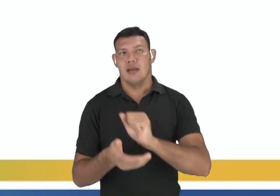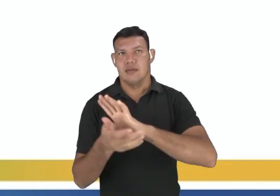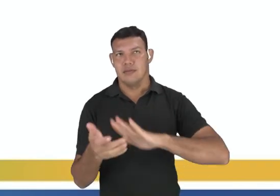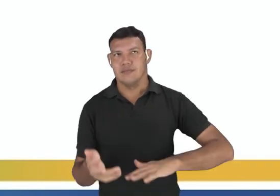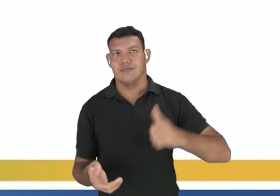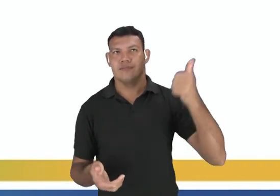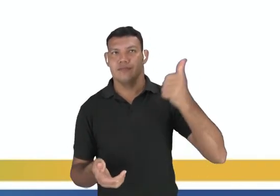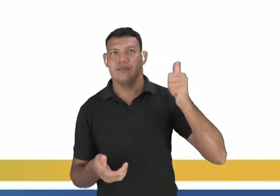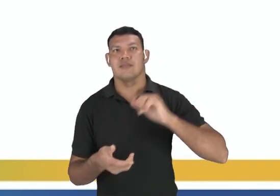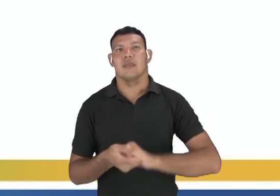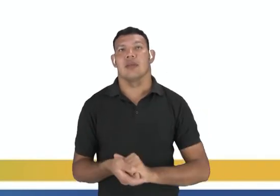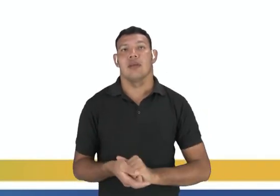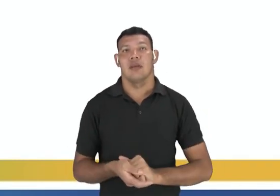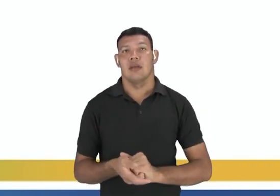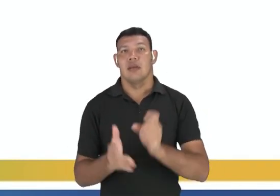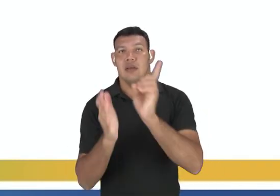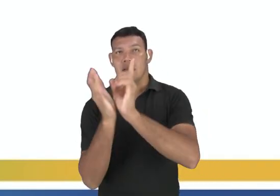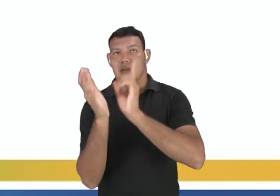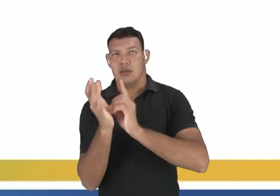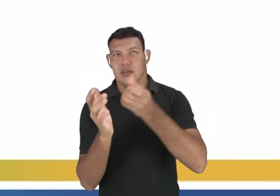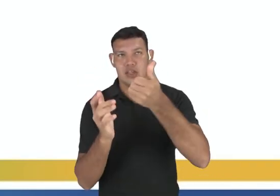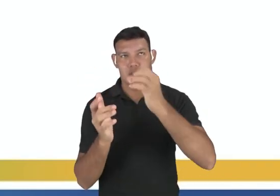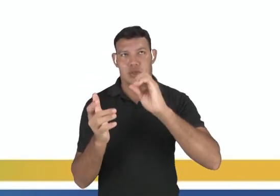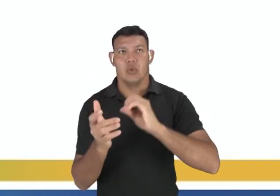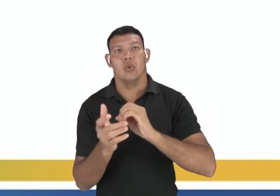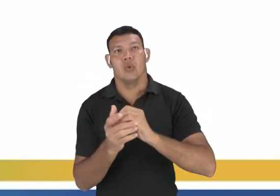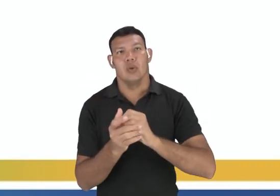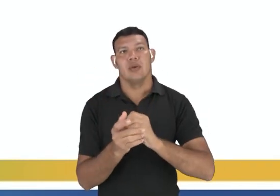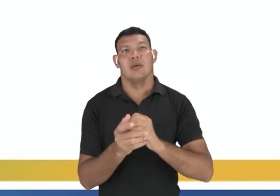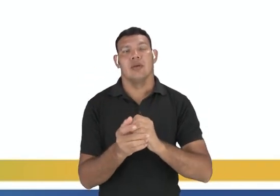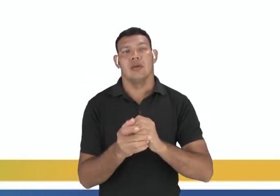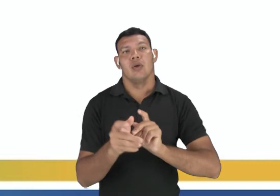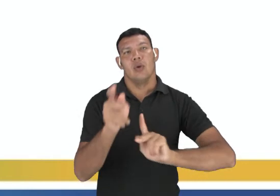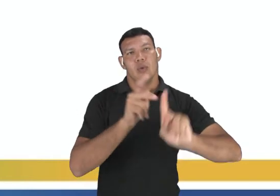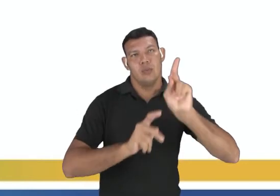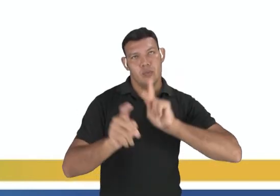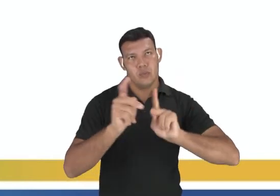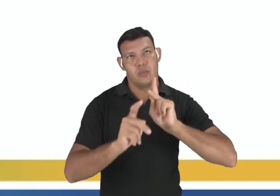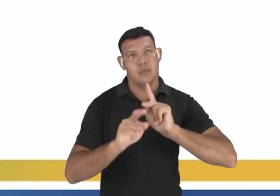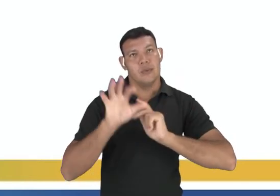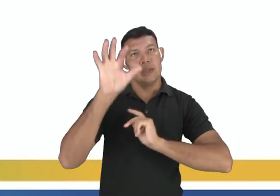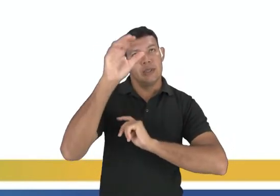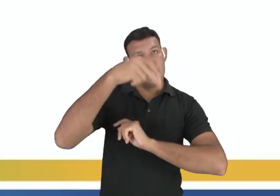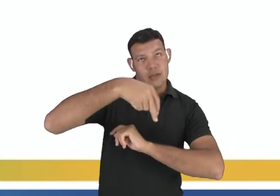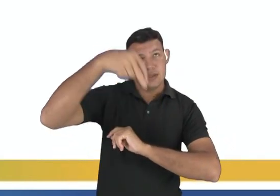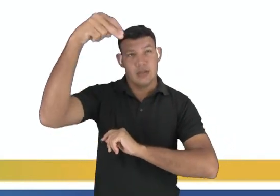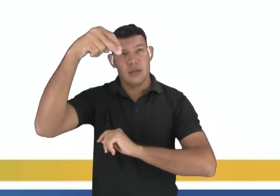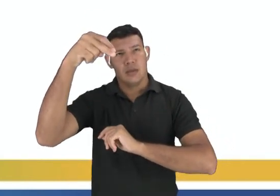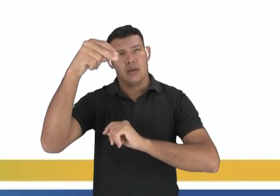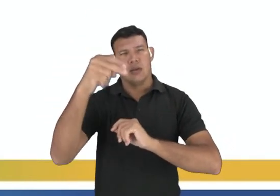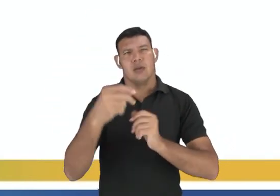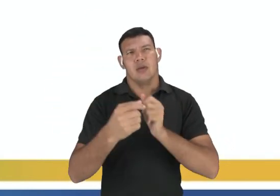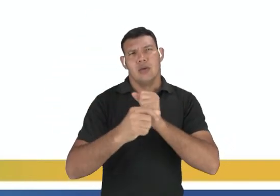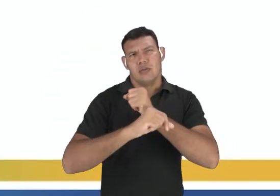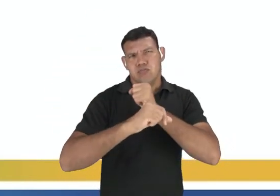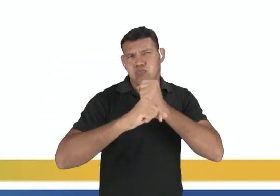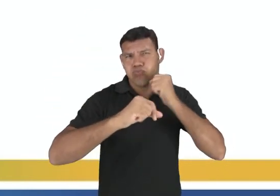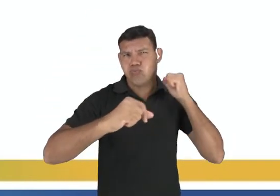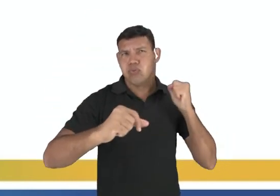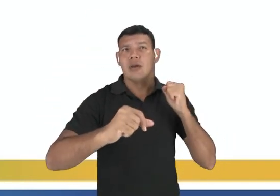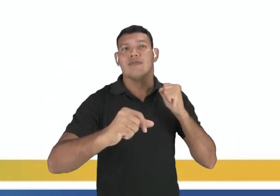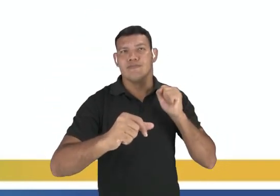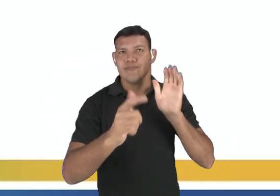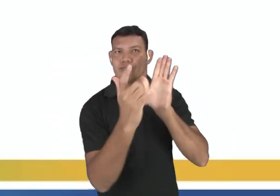de 1960, o processo de povoamento da região norte passou a ser mais intenso.